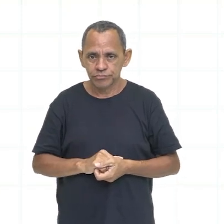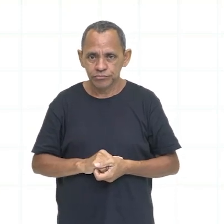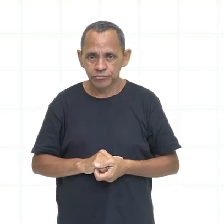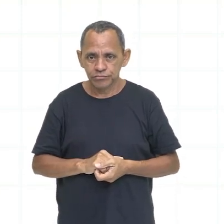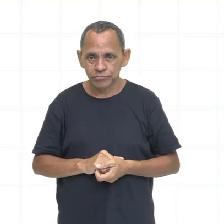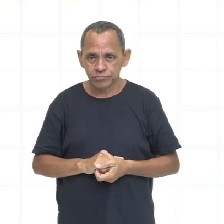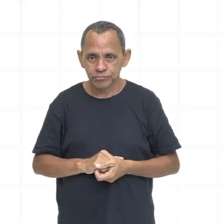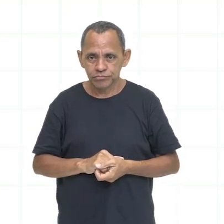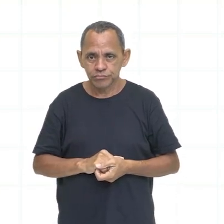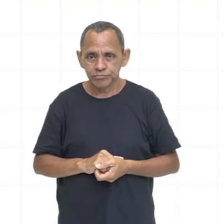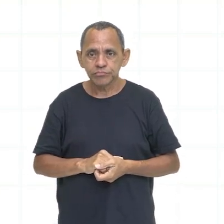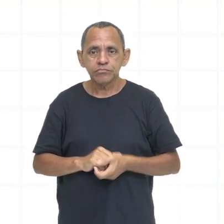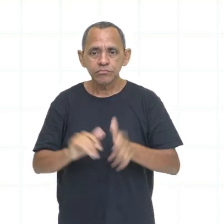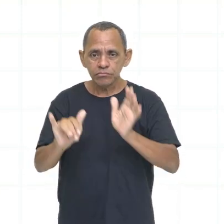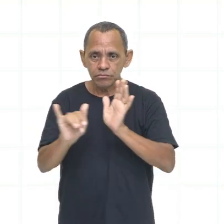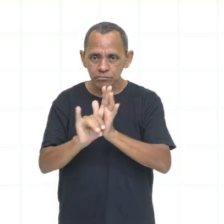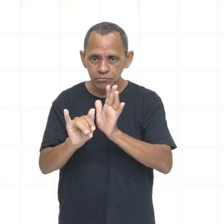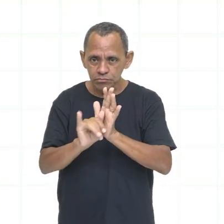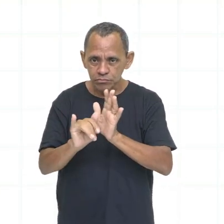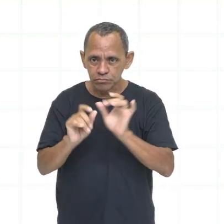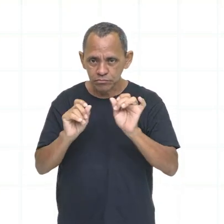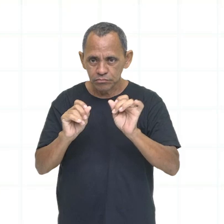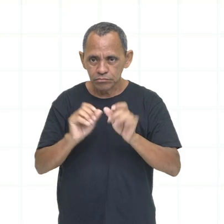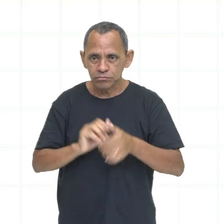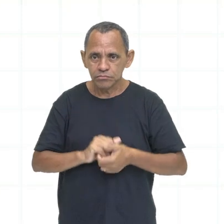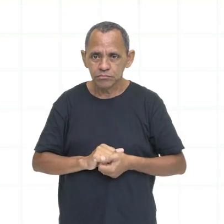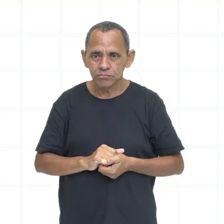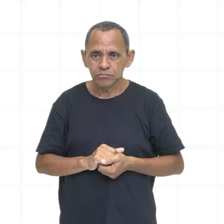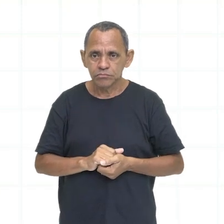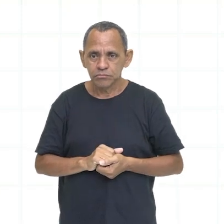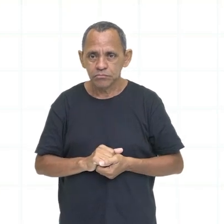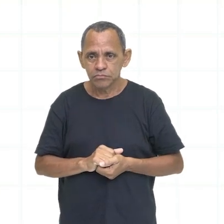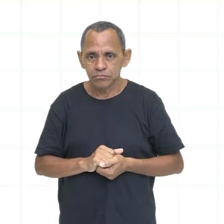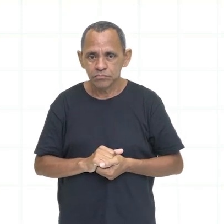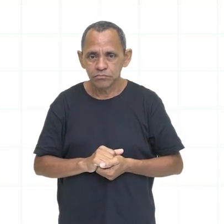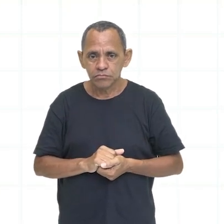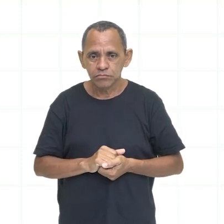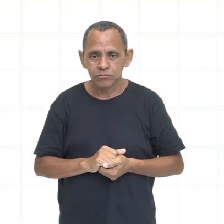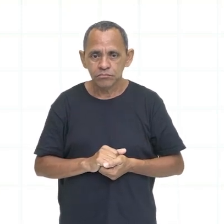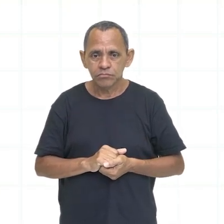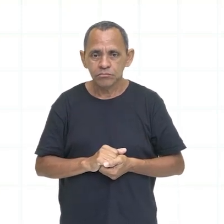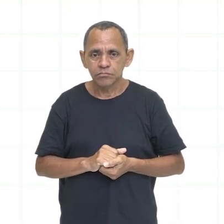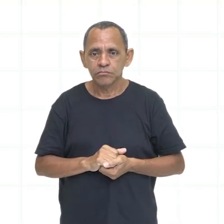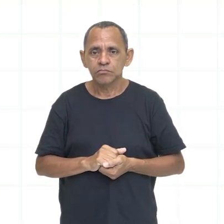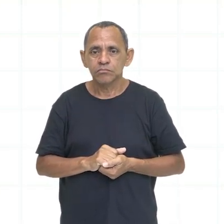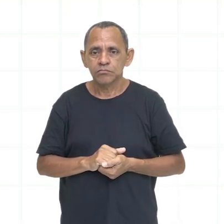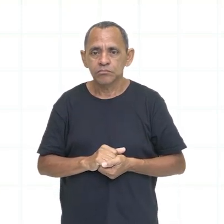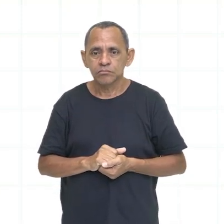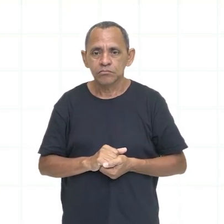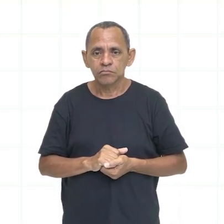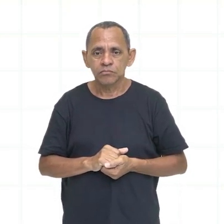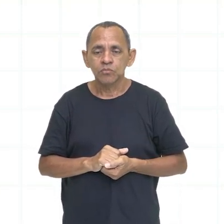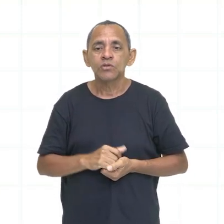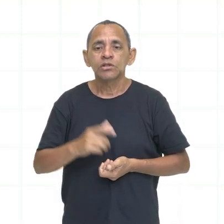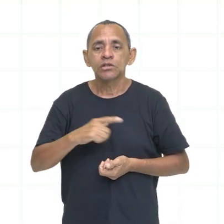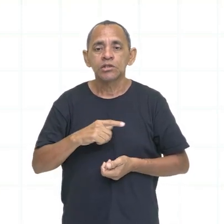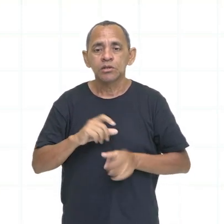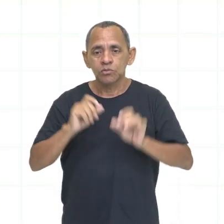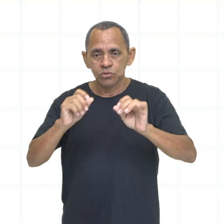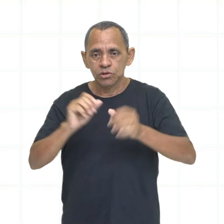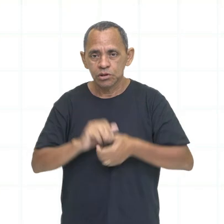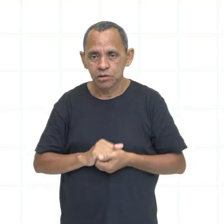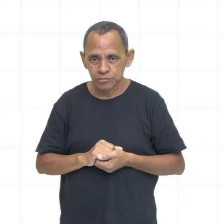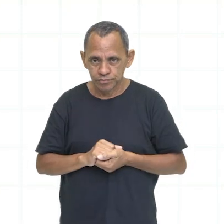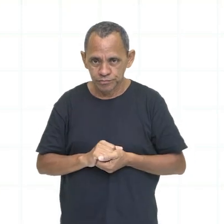né? Identidades. Então nós temos, as people are increasingly exposed to diverse cultural